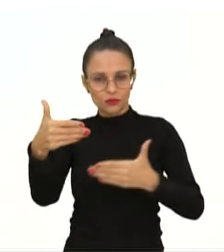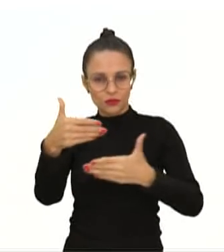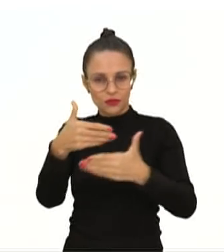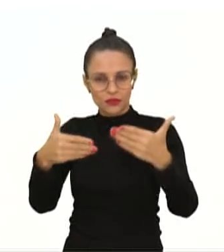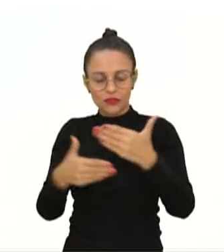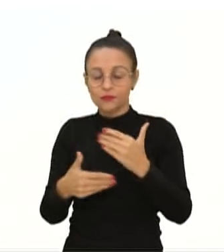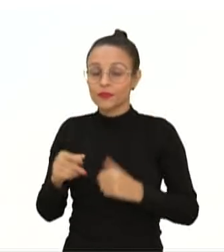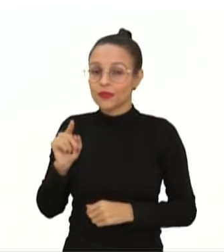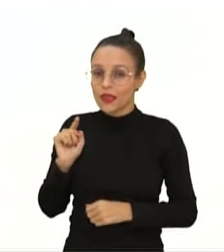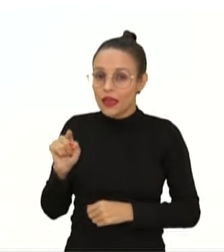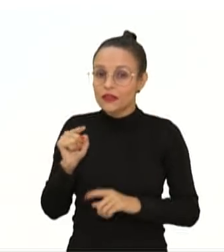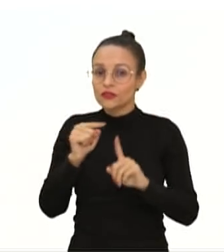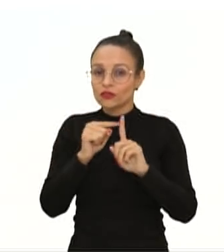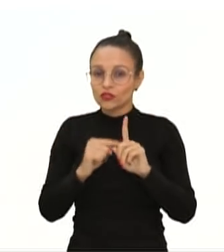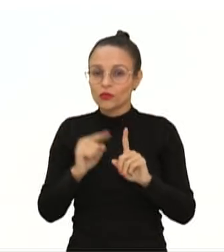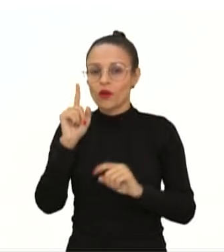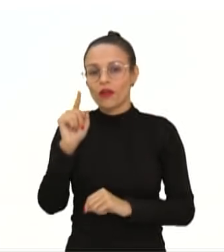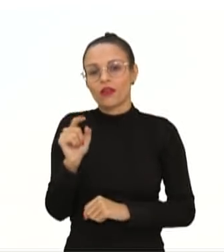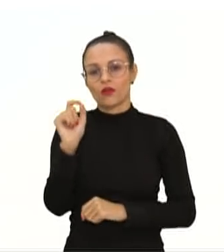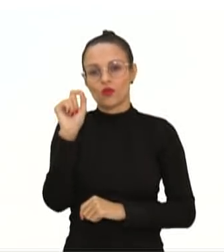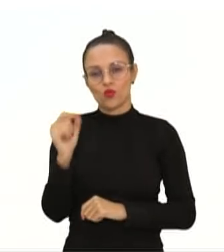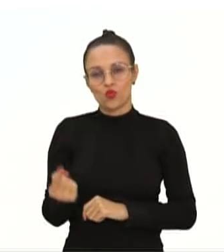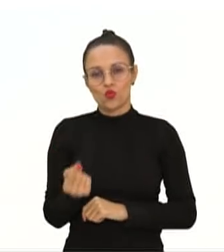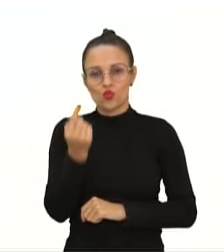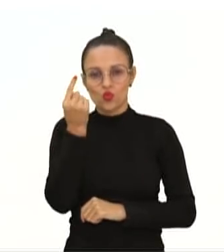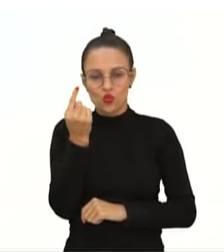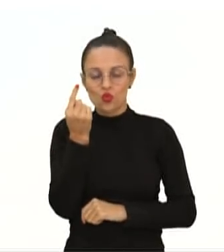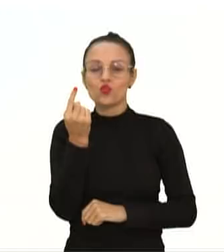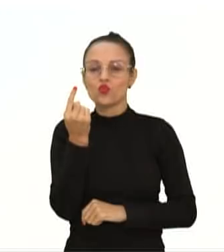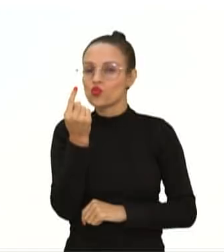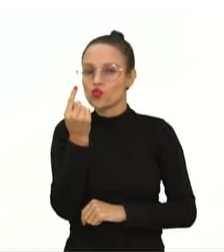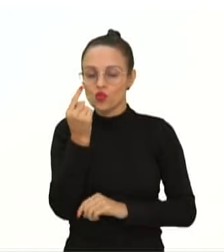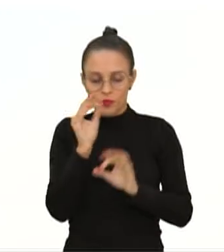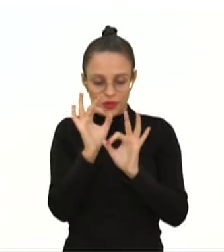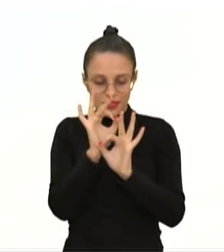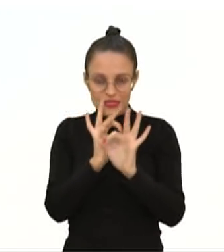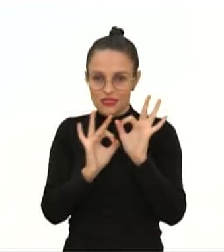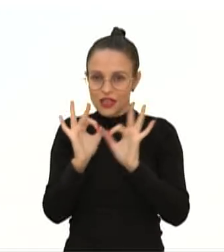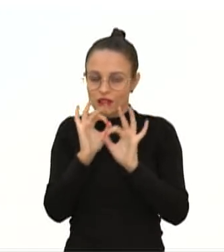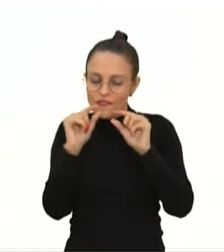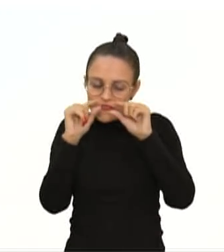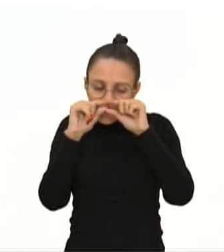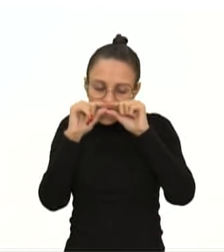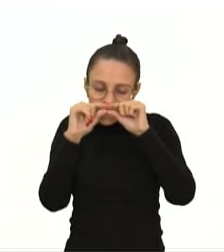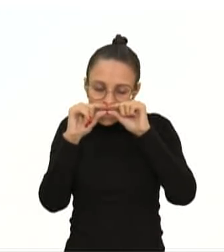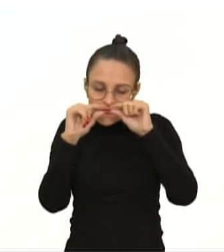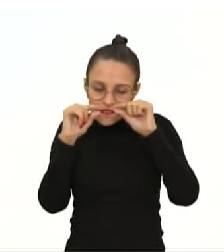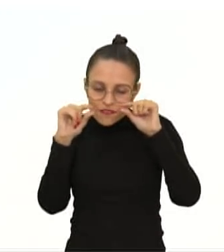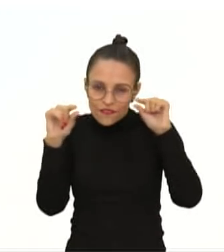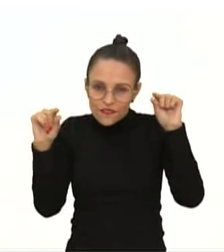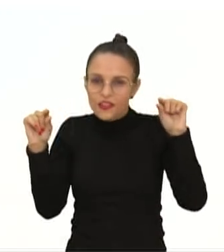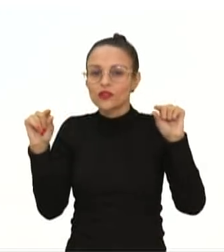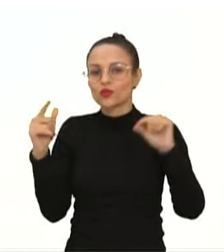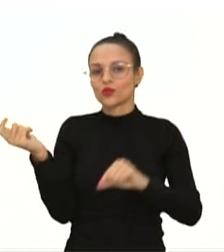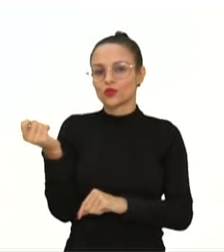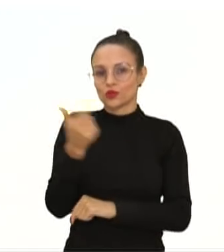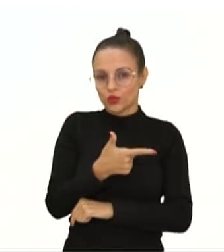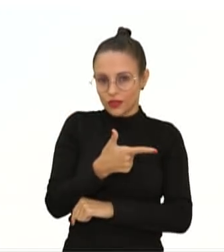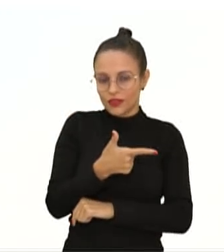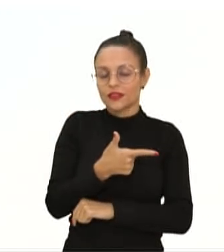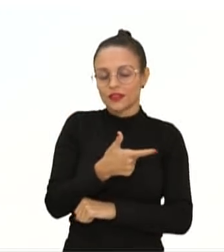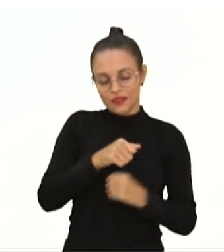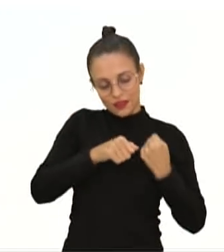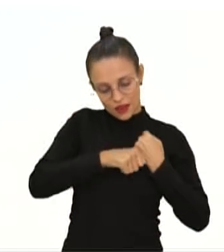vaso sanguíneo, ele é formado apenas por uma camada de célula. Então, é muito fino, bem mais fino do que,